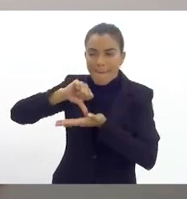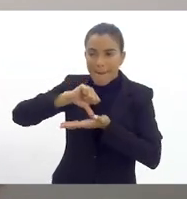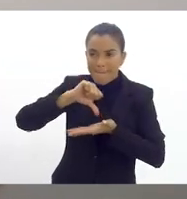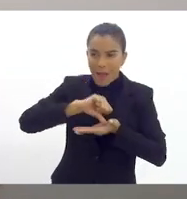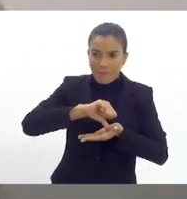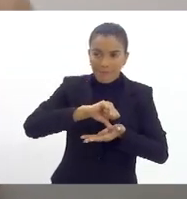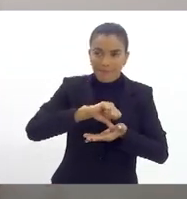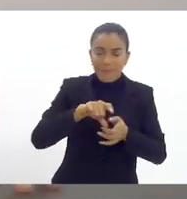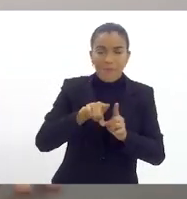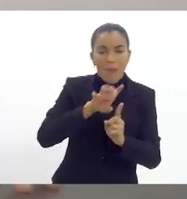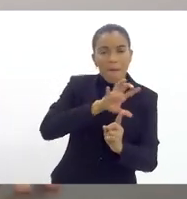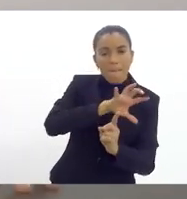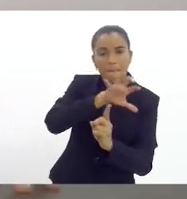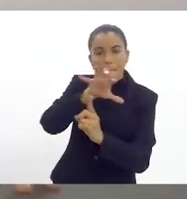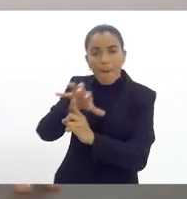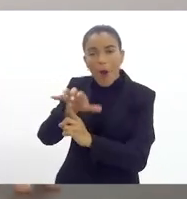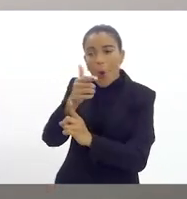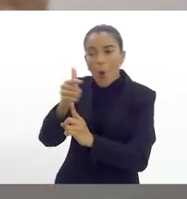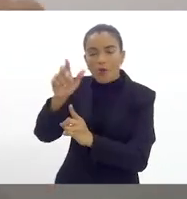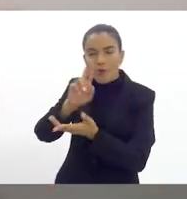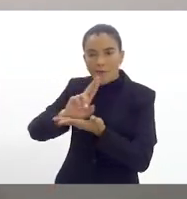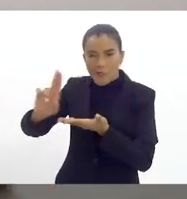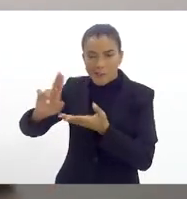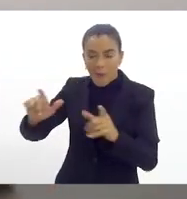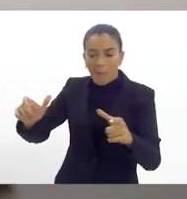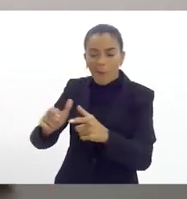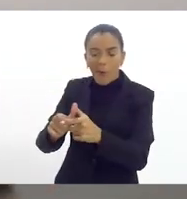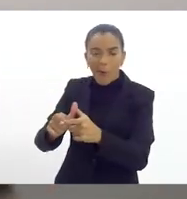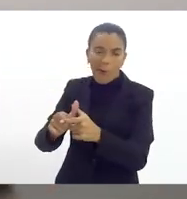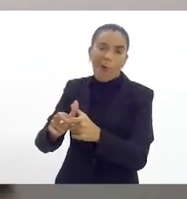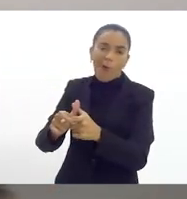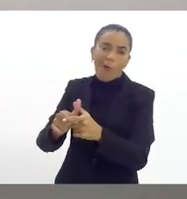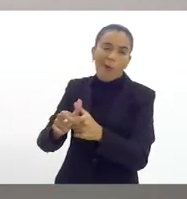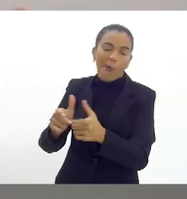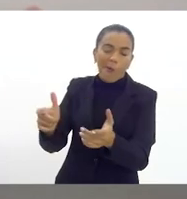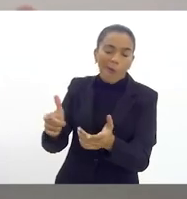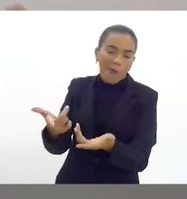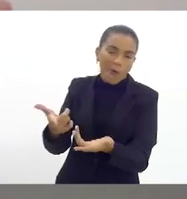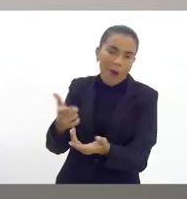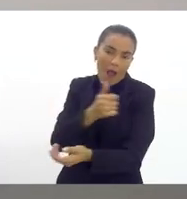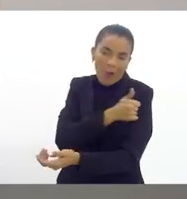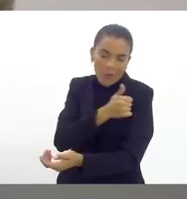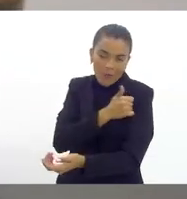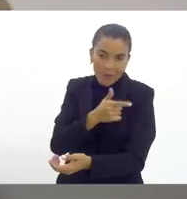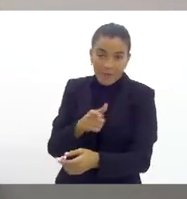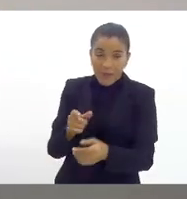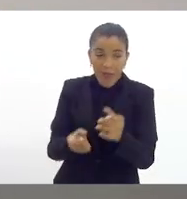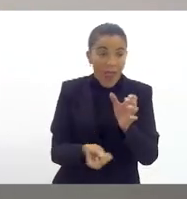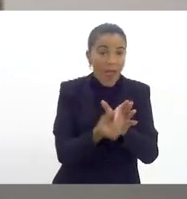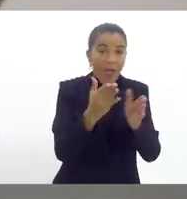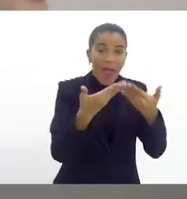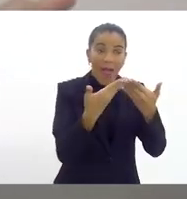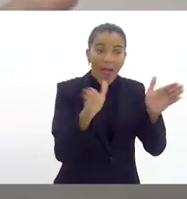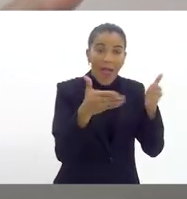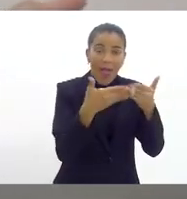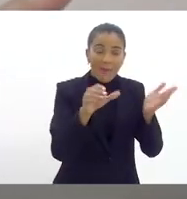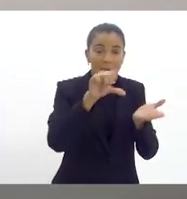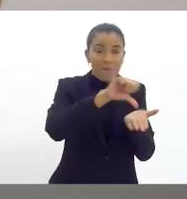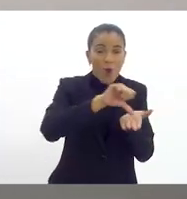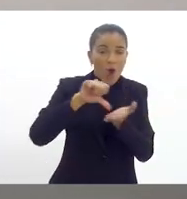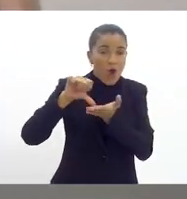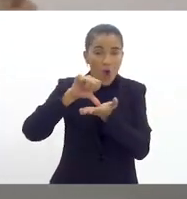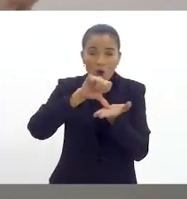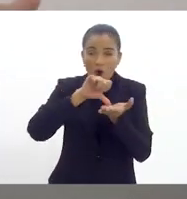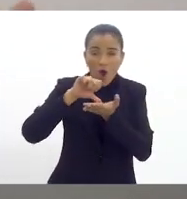sufocar outras instituições né com menor menor poderia aquisitivo você abre a unidade que tem só polos EAD